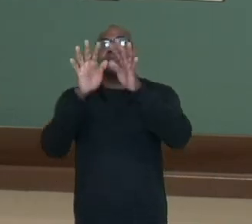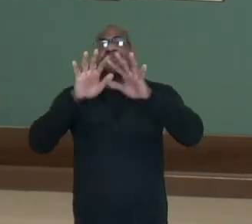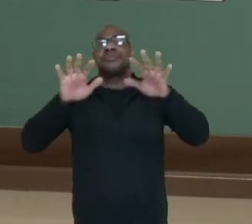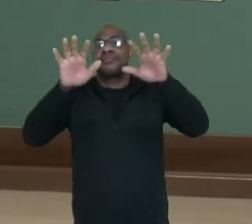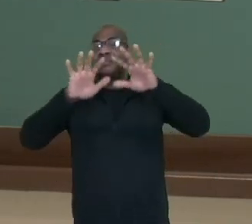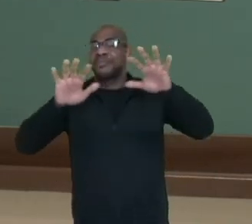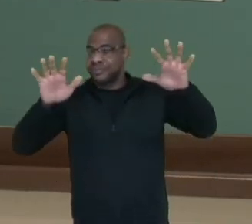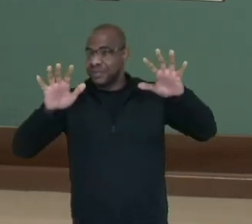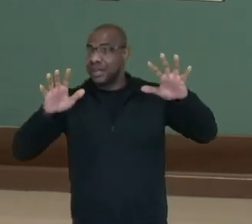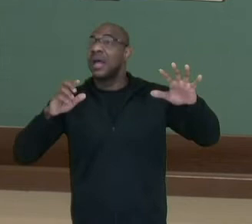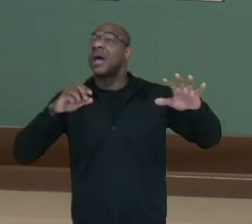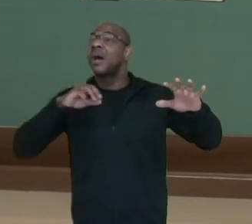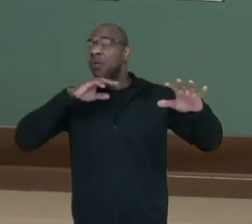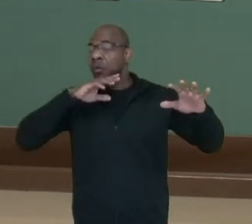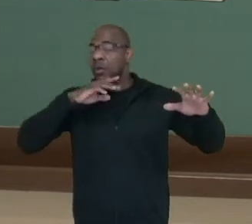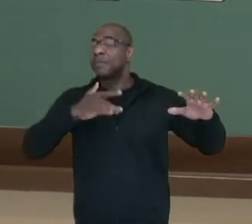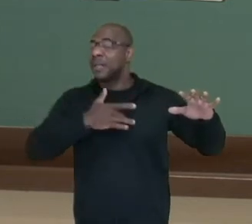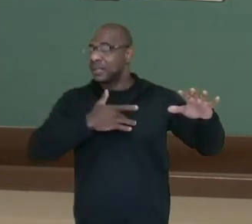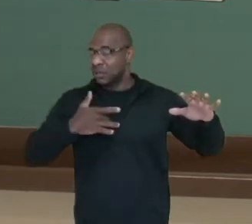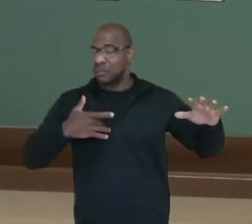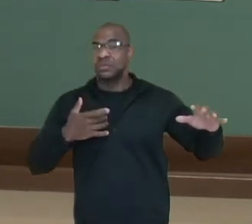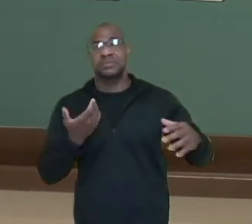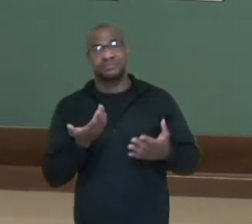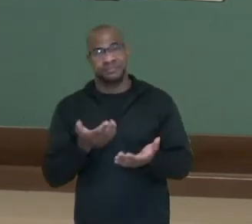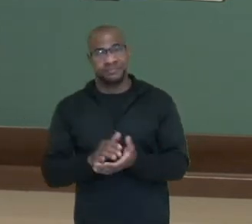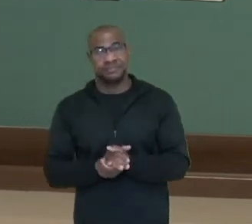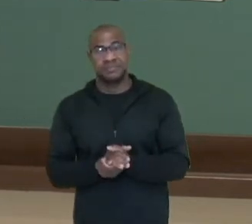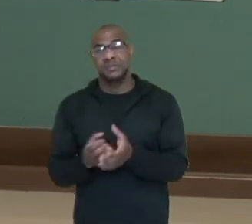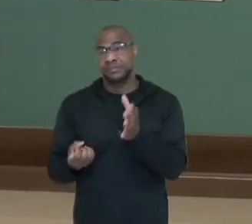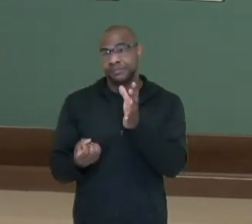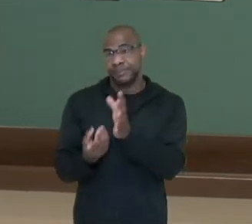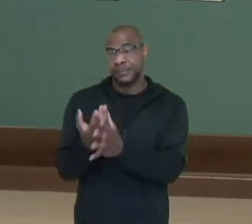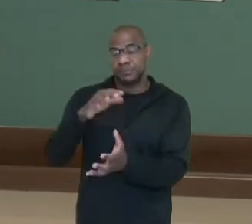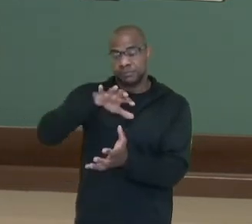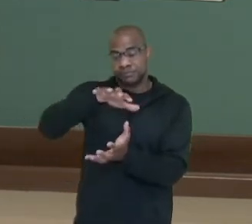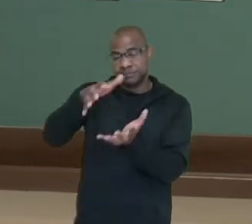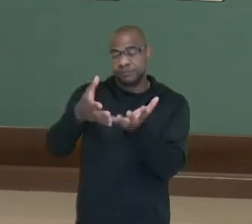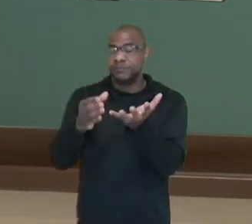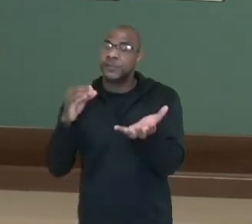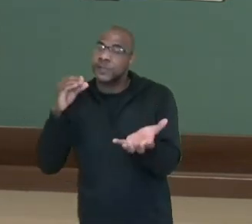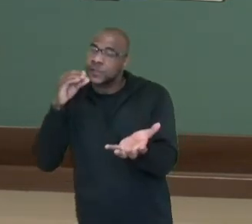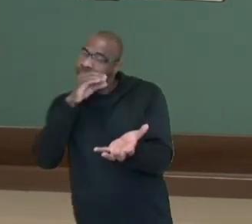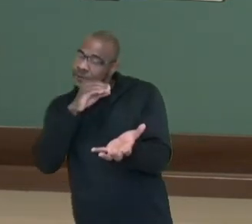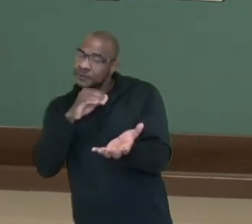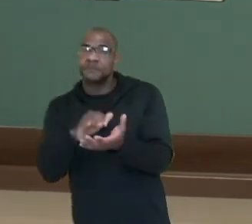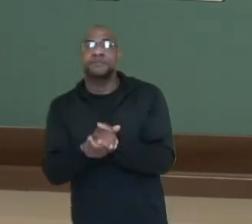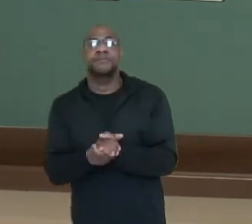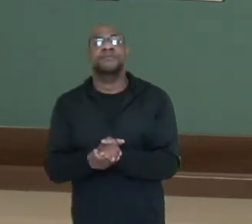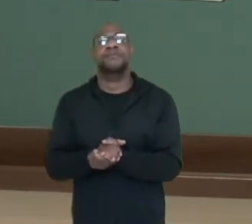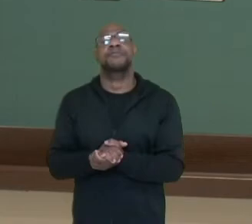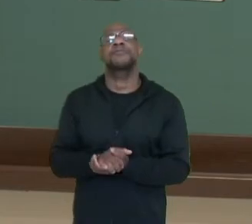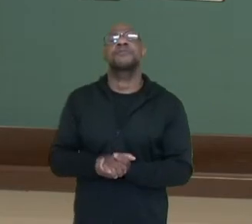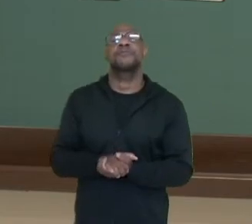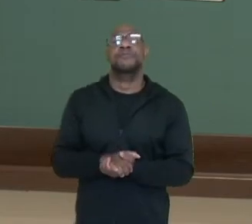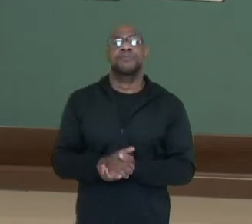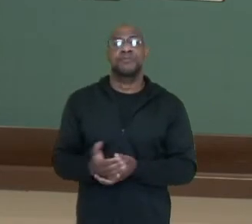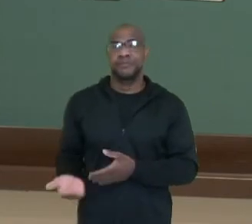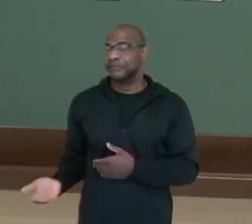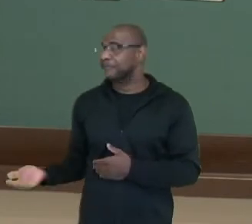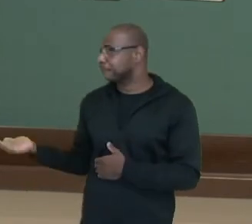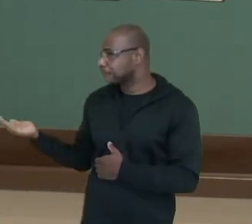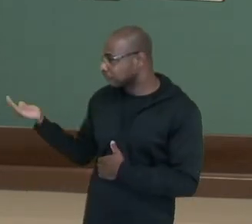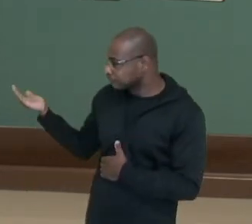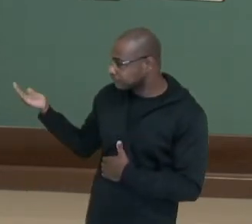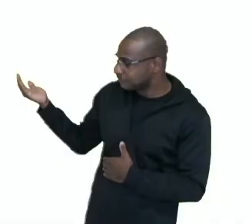saúde humana, desencadeando ali, dando origem ao aquecimento global e provocando muitos males ali para os seres